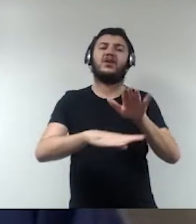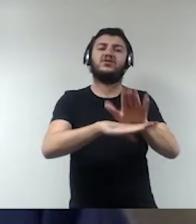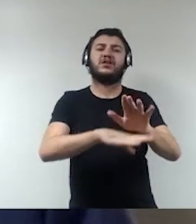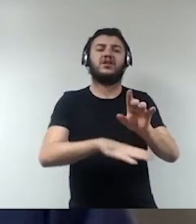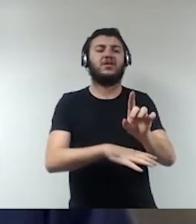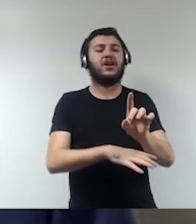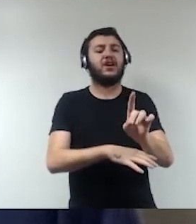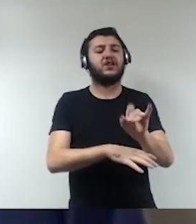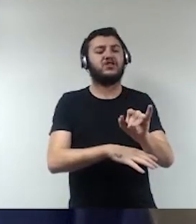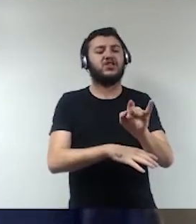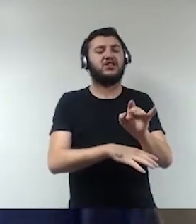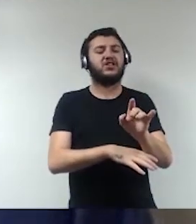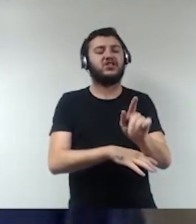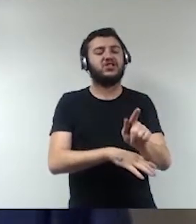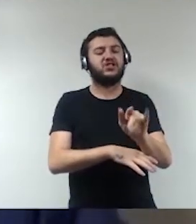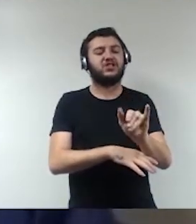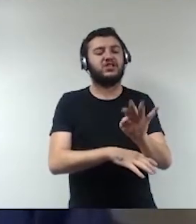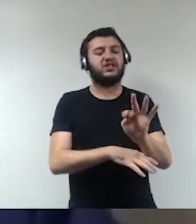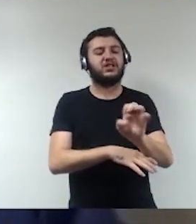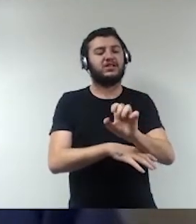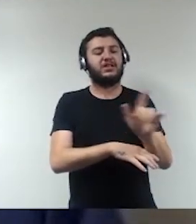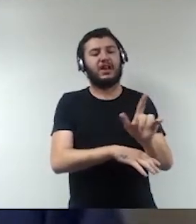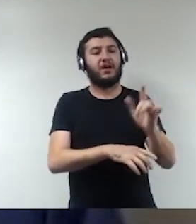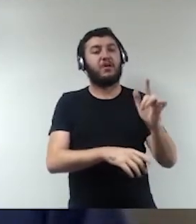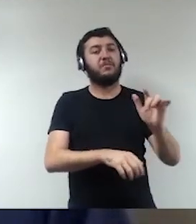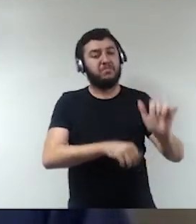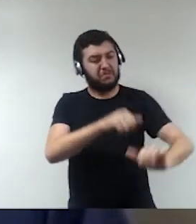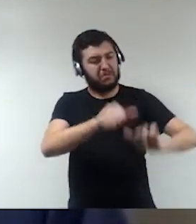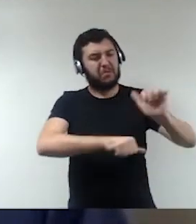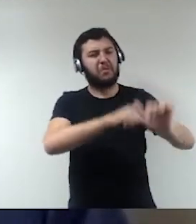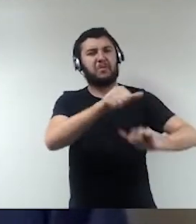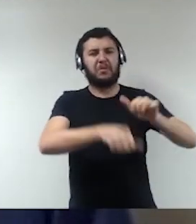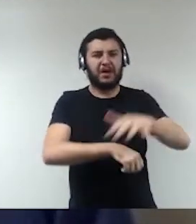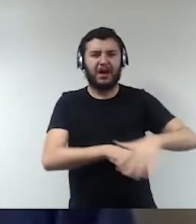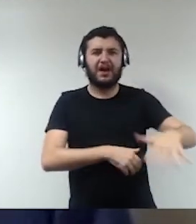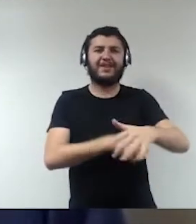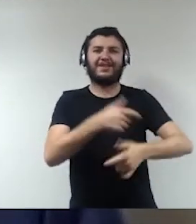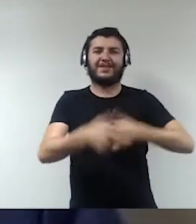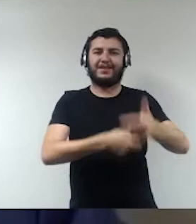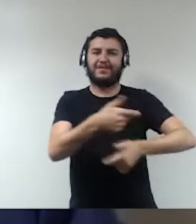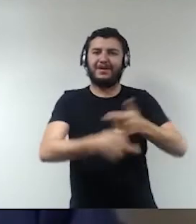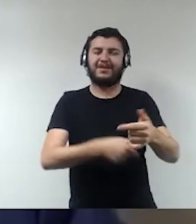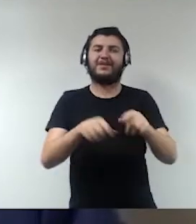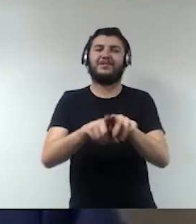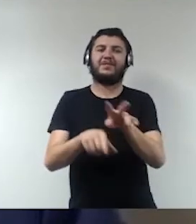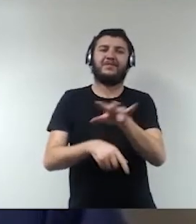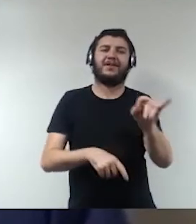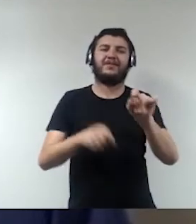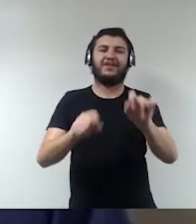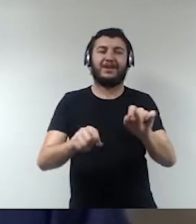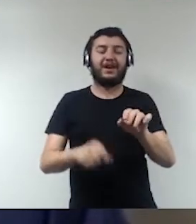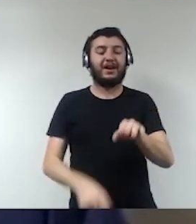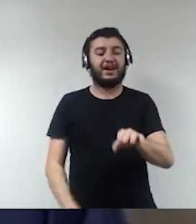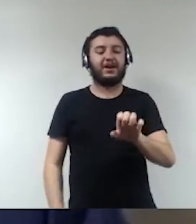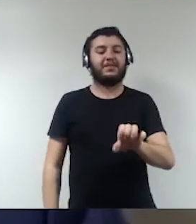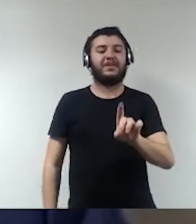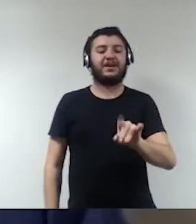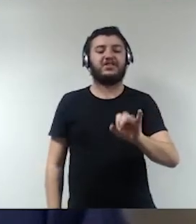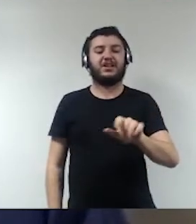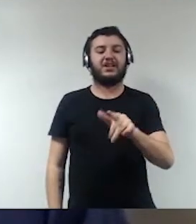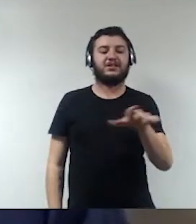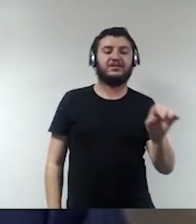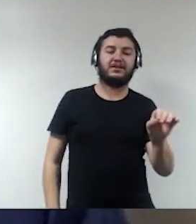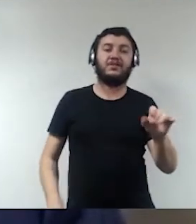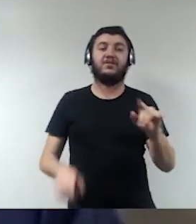digital no ambiente de trabalho. Por sua vez, será a mediação o meio mais adequado e eficiente